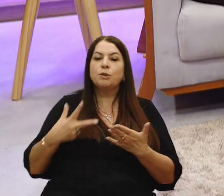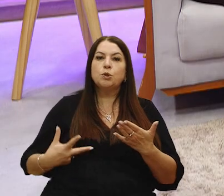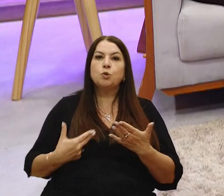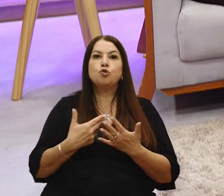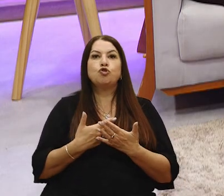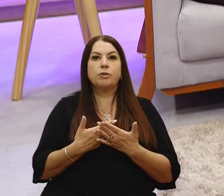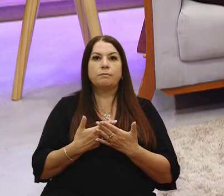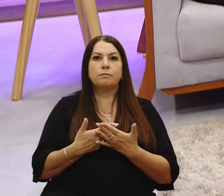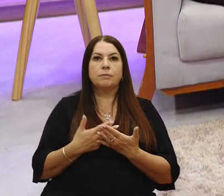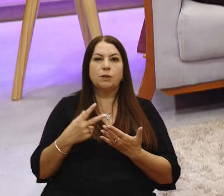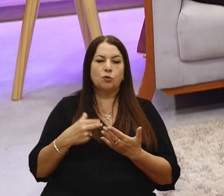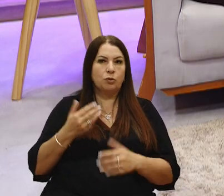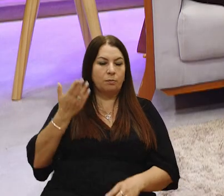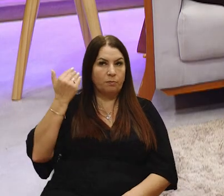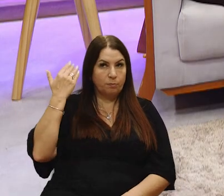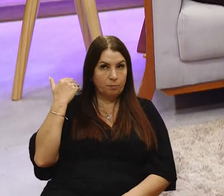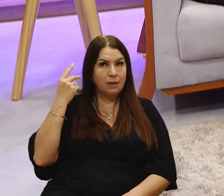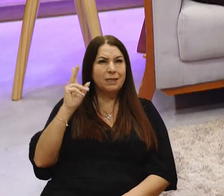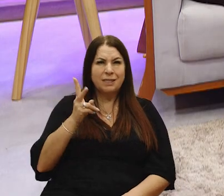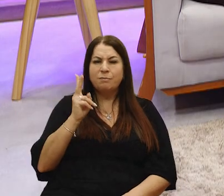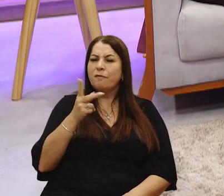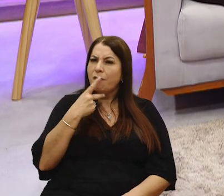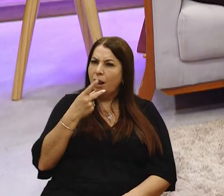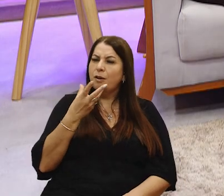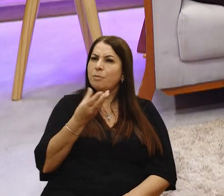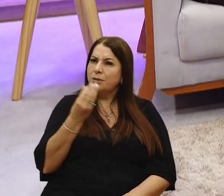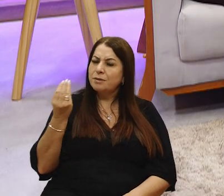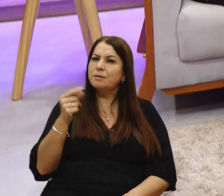diz cirurgia? A cirurgia, um tempo